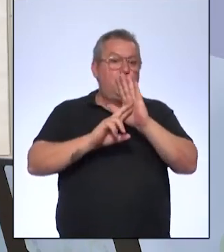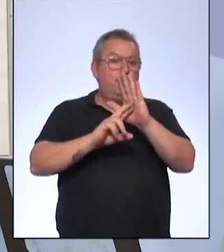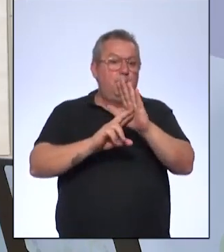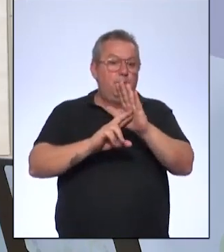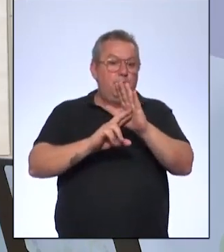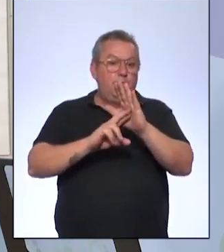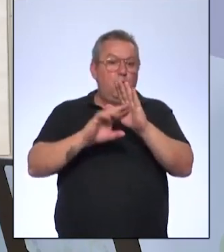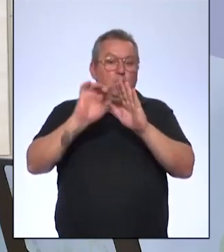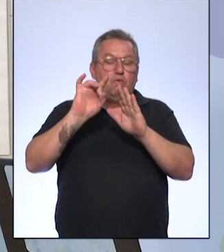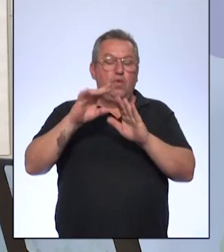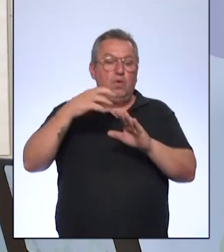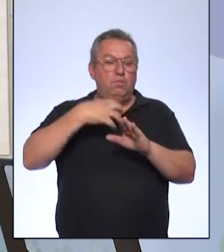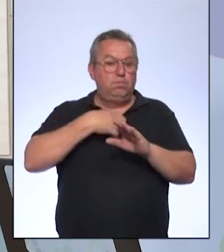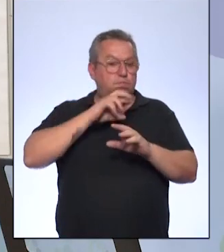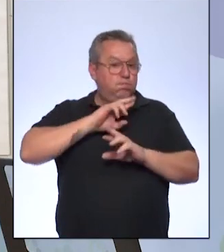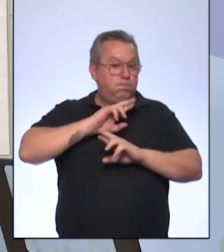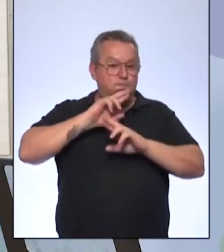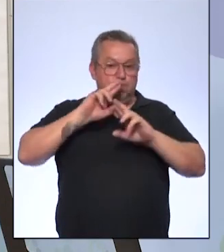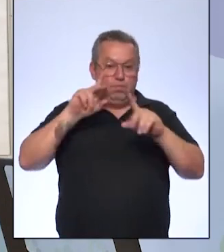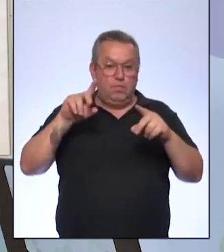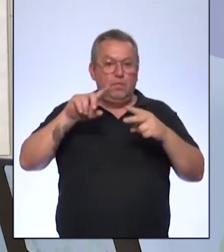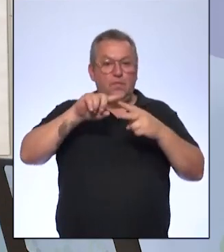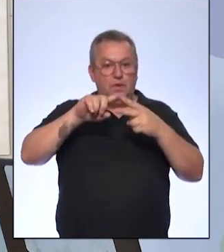representado apenas de duas formas